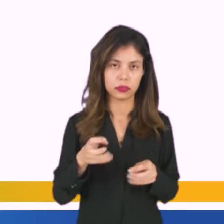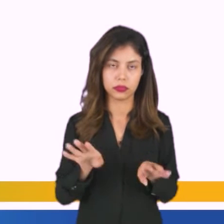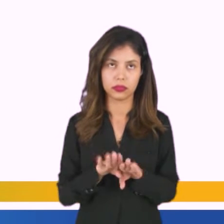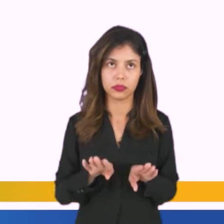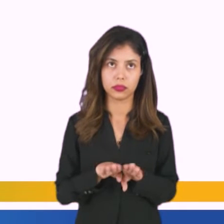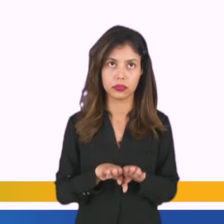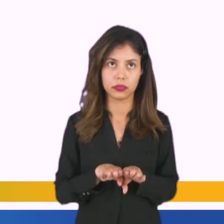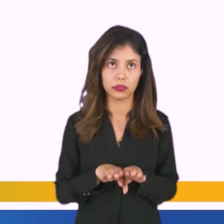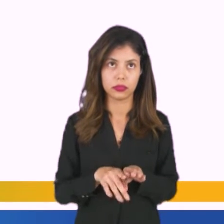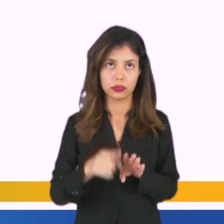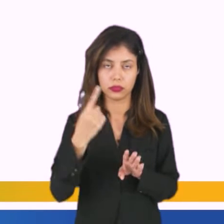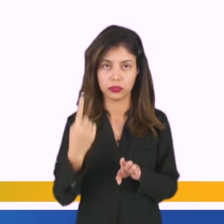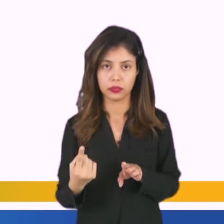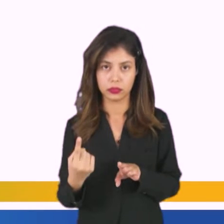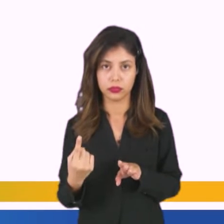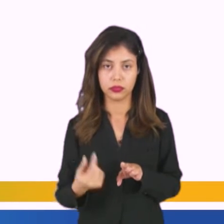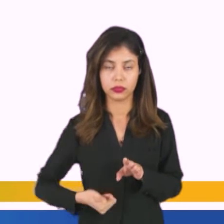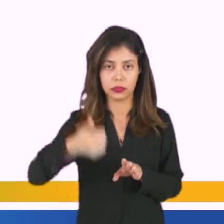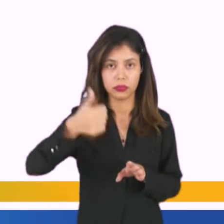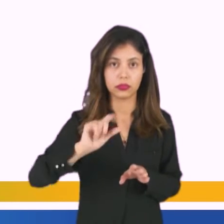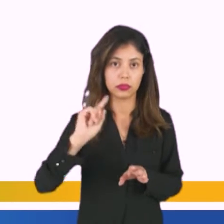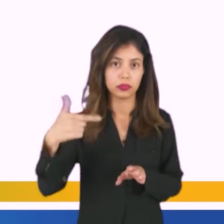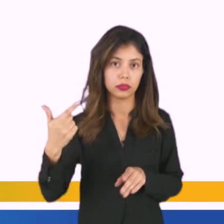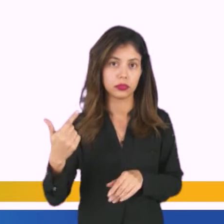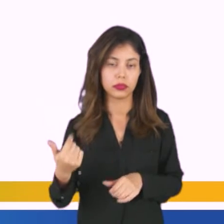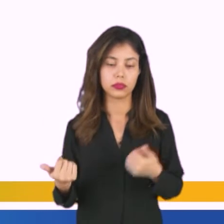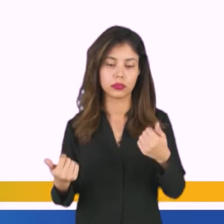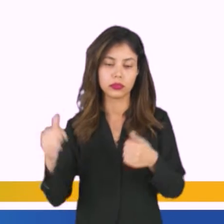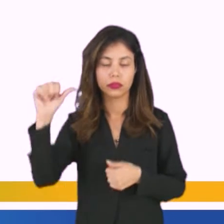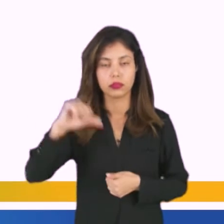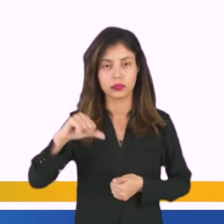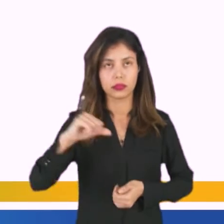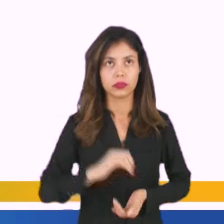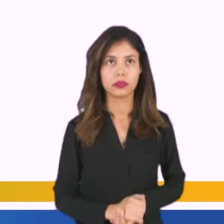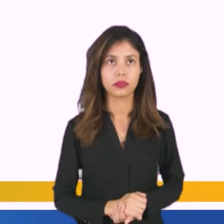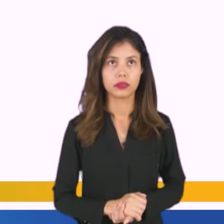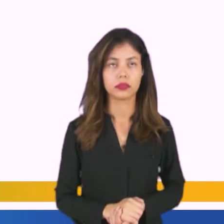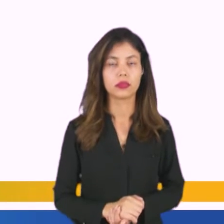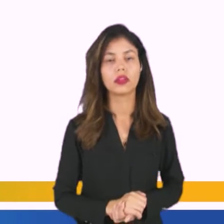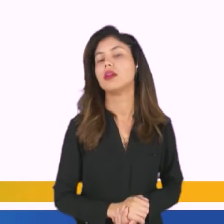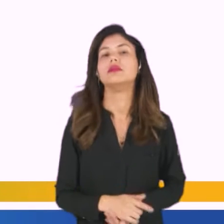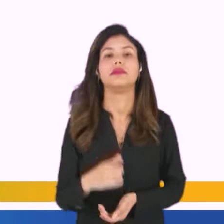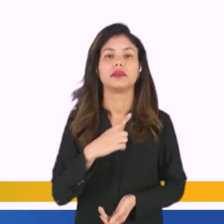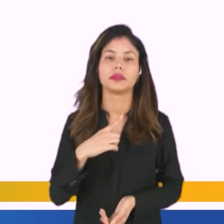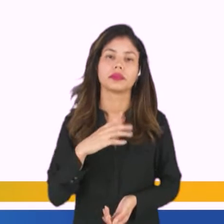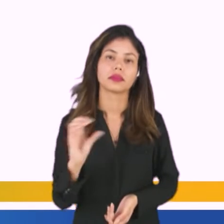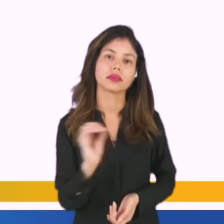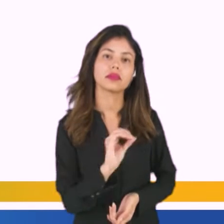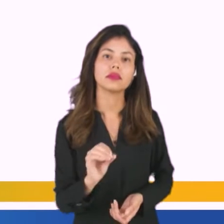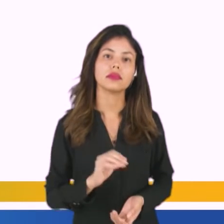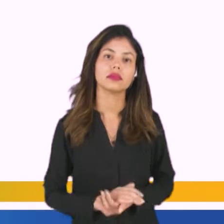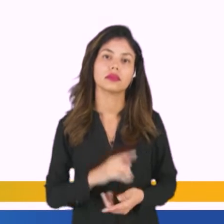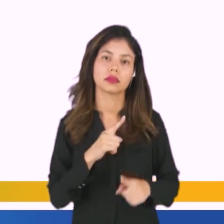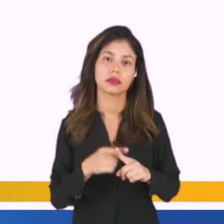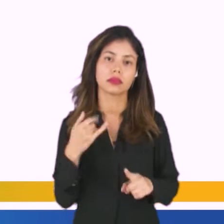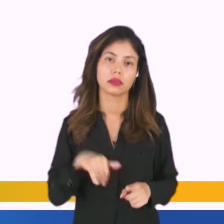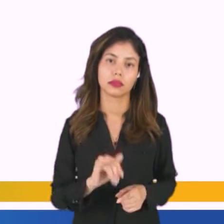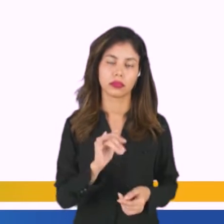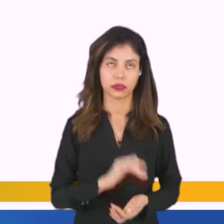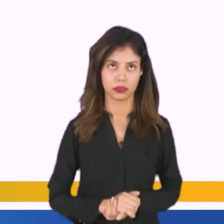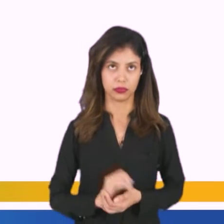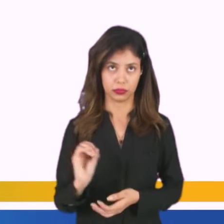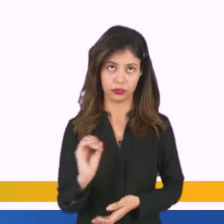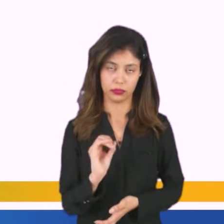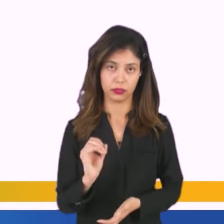percebam que eles têm que um ficar com um valor positivo e outro negativo, que eles vão tender a zero, e 0 vezes y